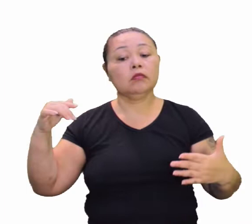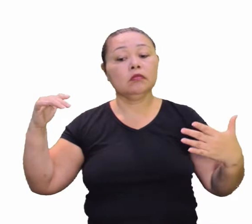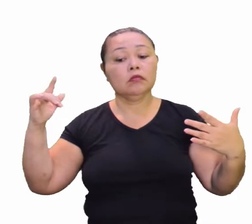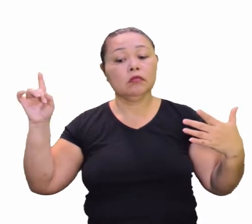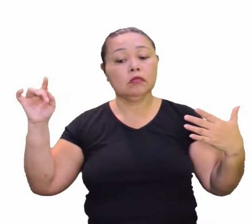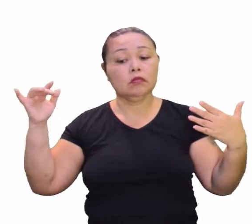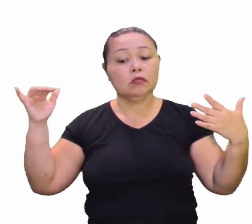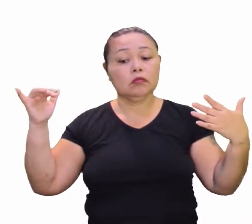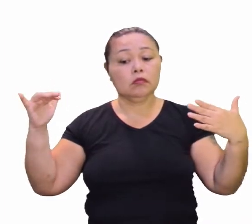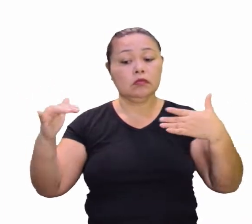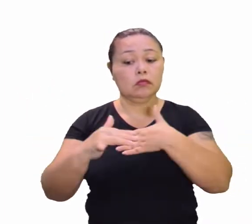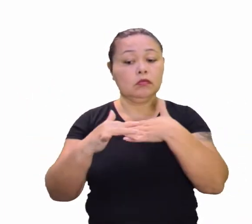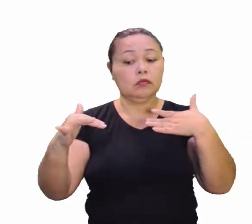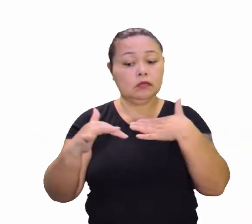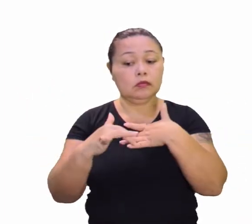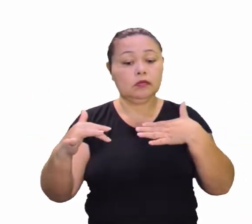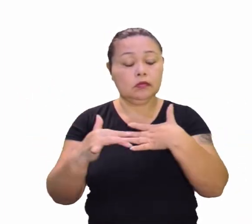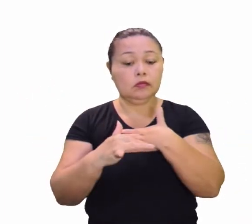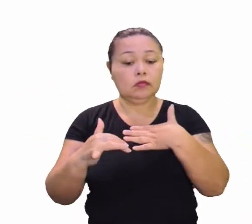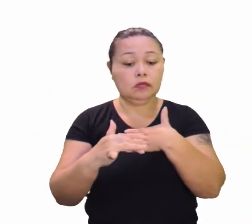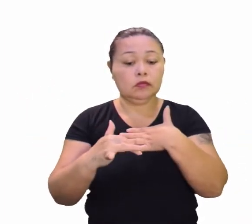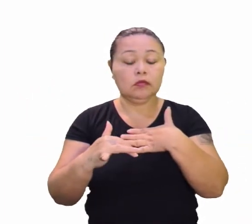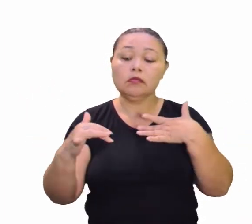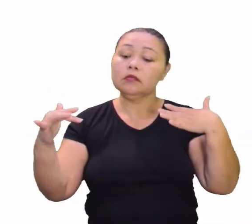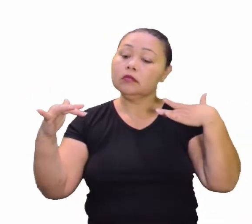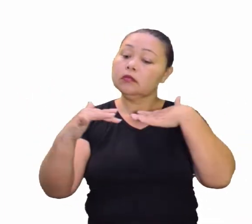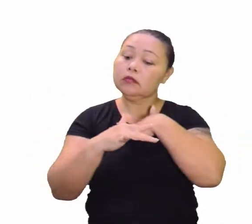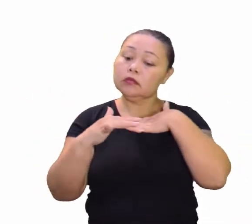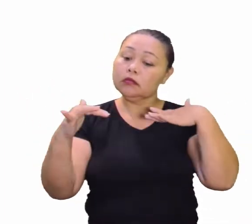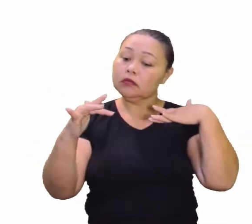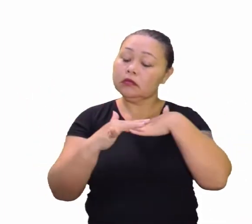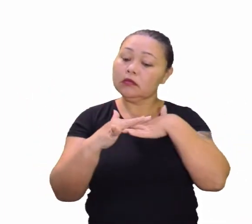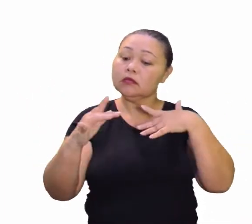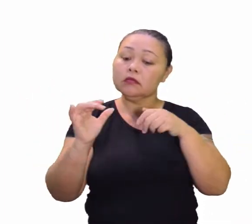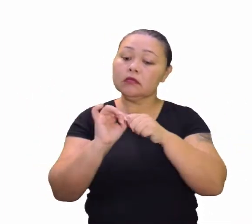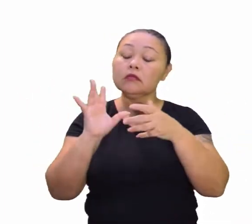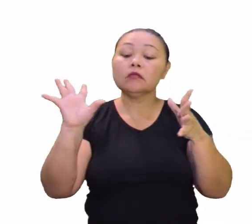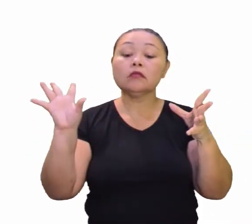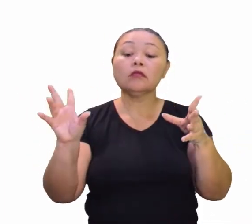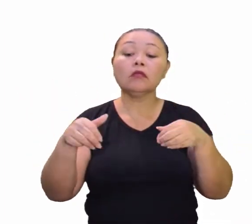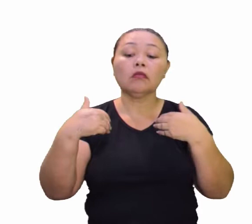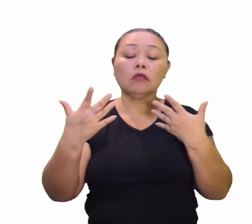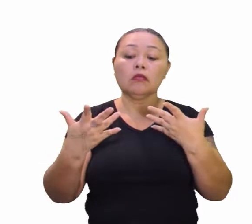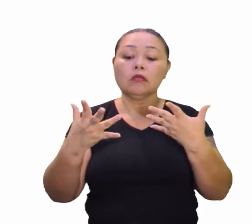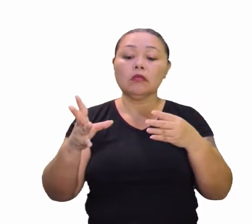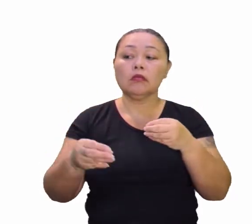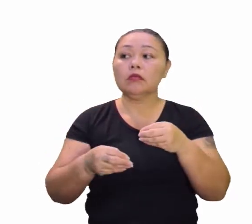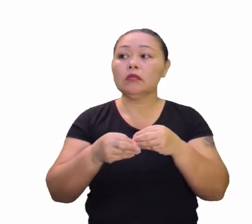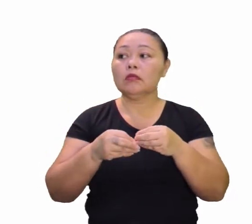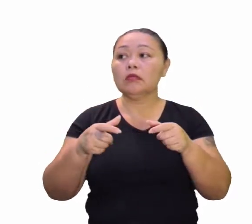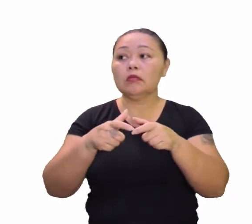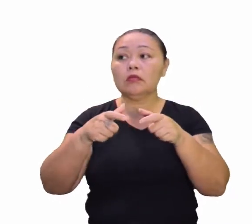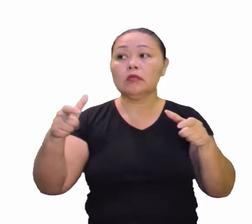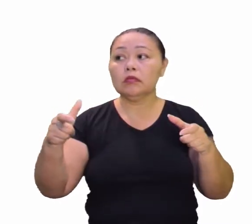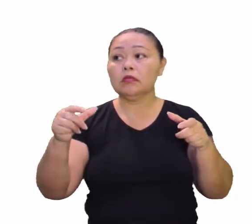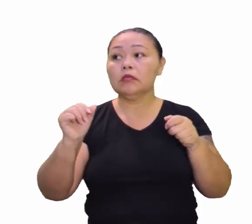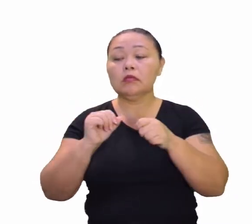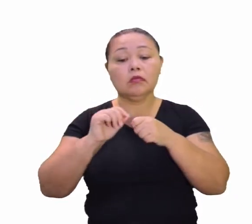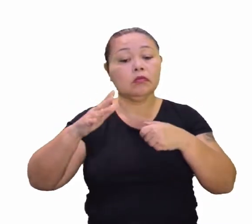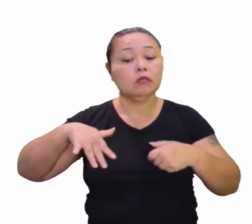uma população urbana. Se eu estou falando que é uma população urbana, conclui o seguinte, que a maior